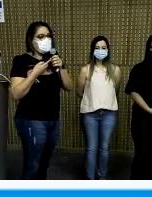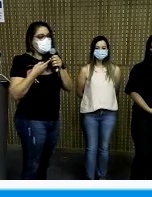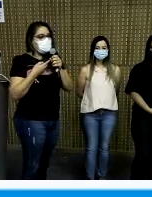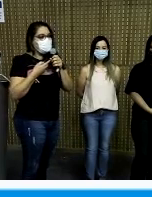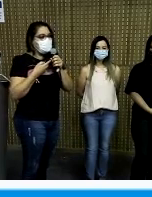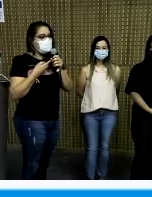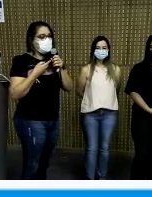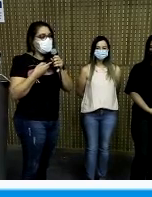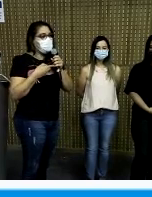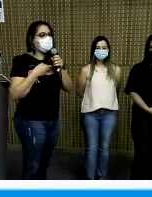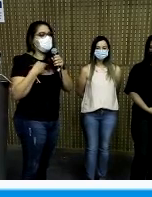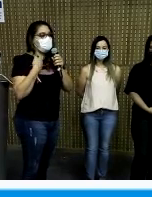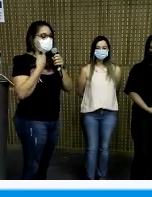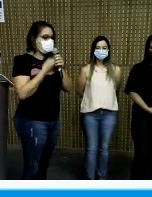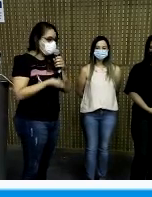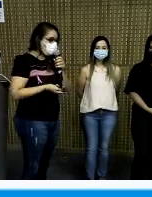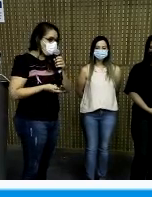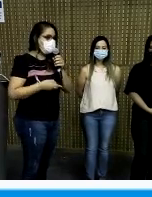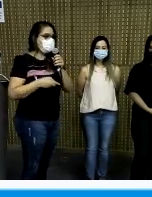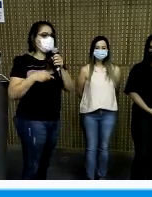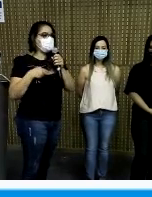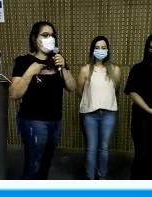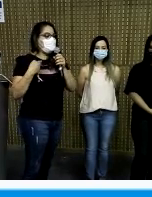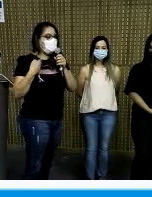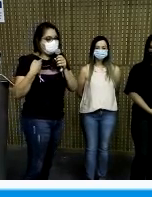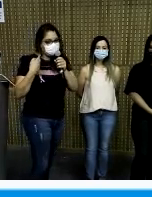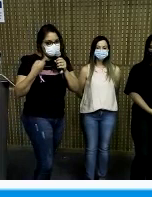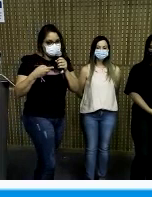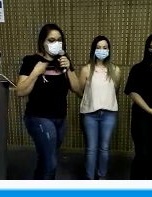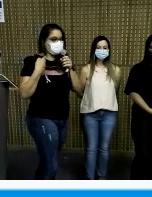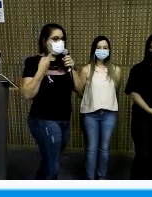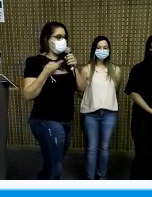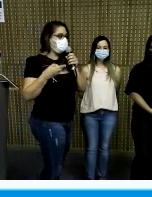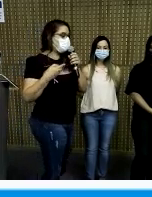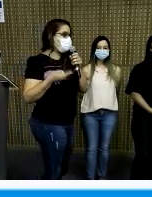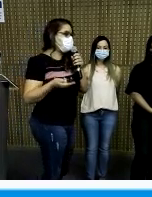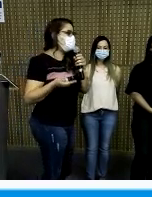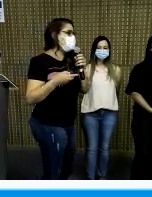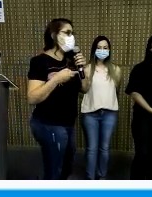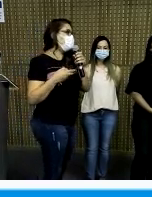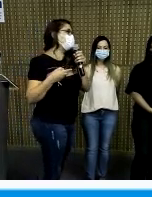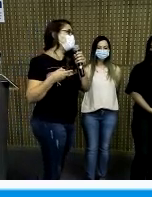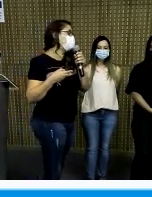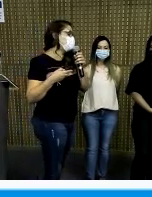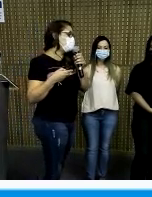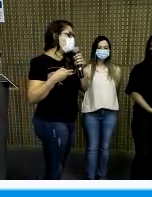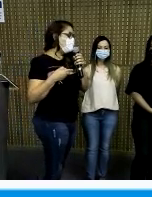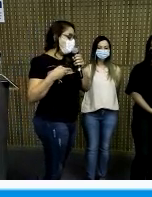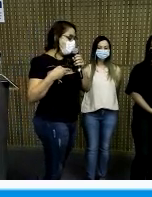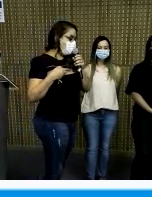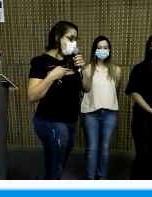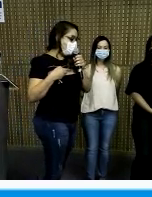Mas realmente a Alana foi bastante atuante, o tempo todo nos ajudando, inclusive, assim, até a questão